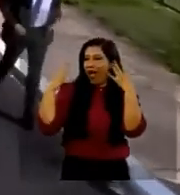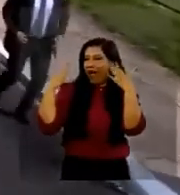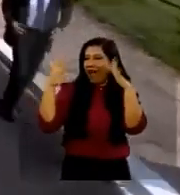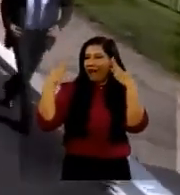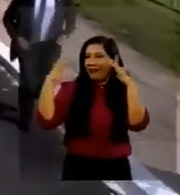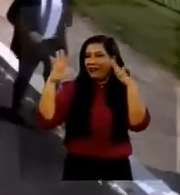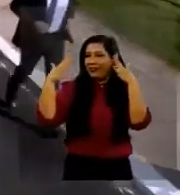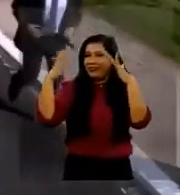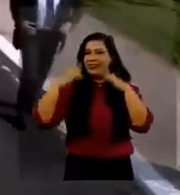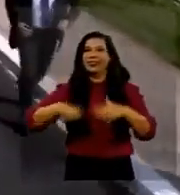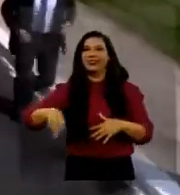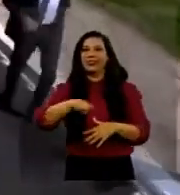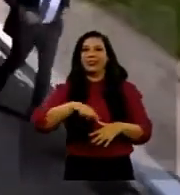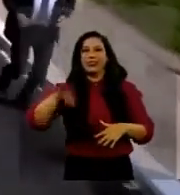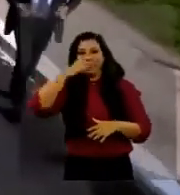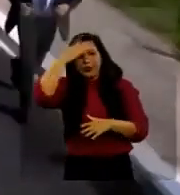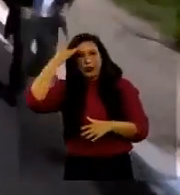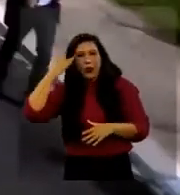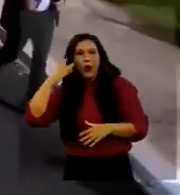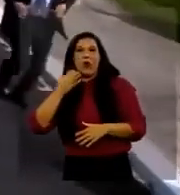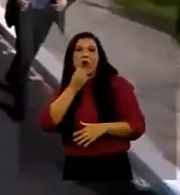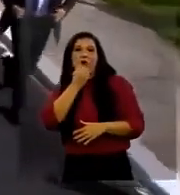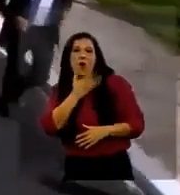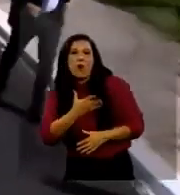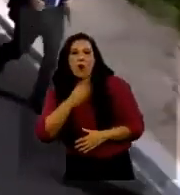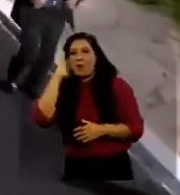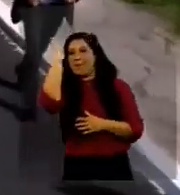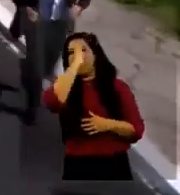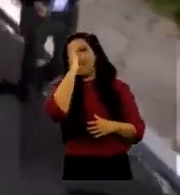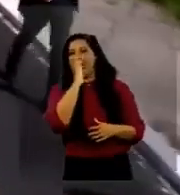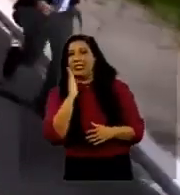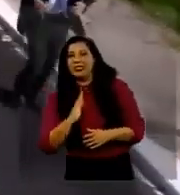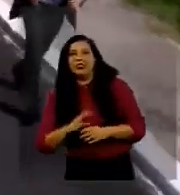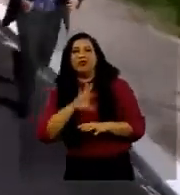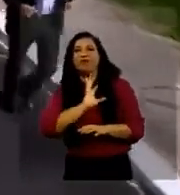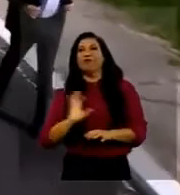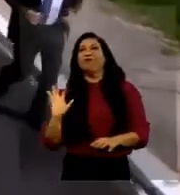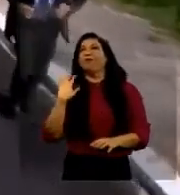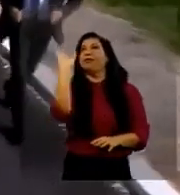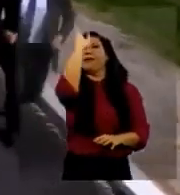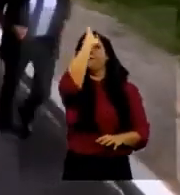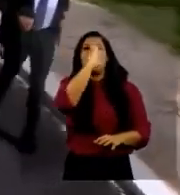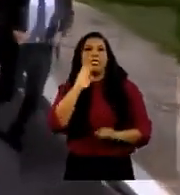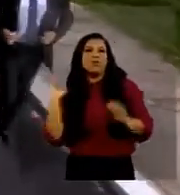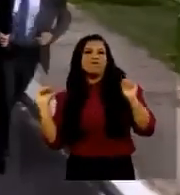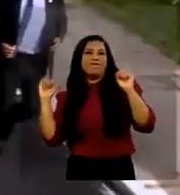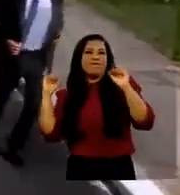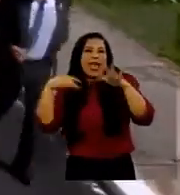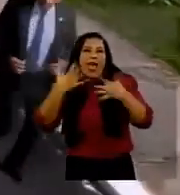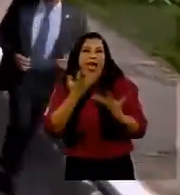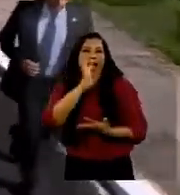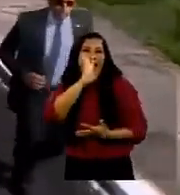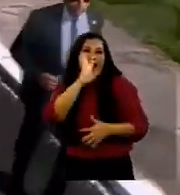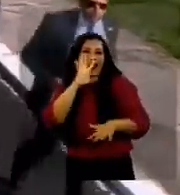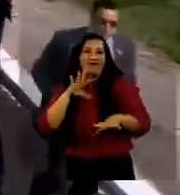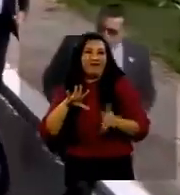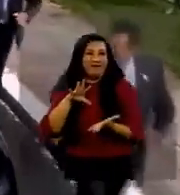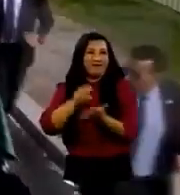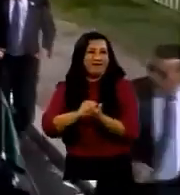pelos seus eleitores, pelos brasileiros inteiro, de todas as regiões do país, que vieram aqui a Brasília para essa cerimônia de